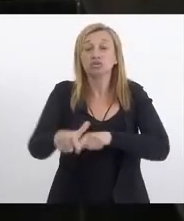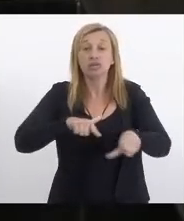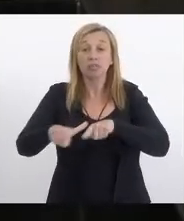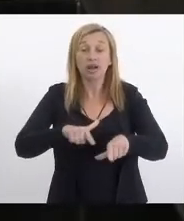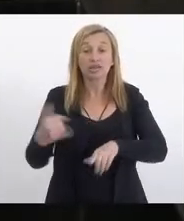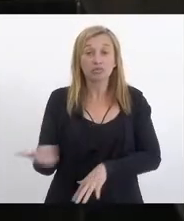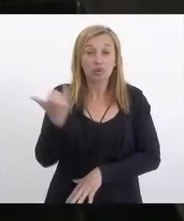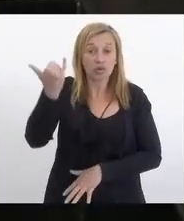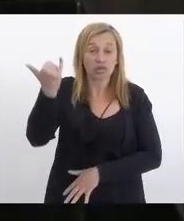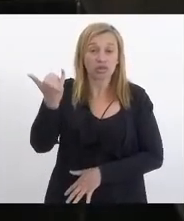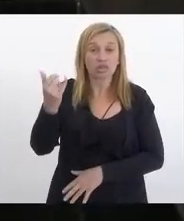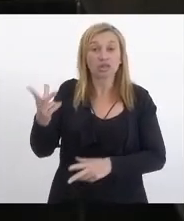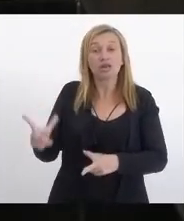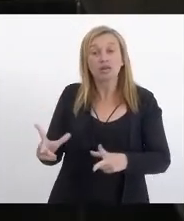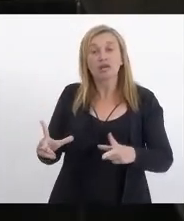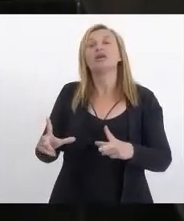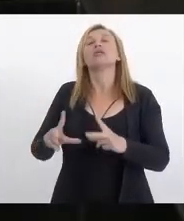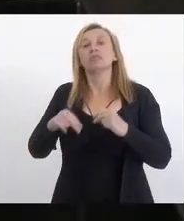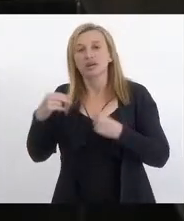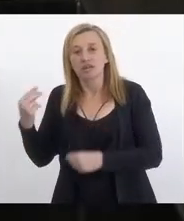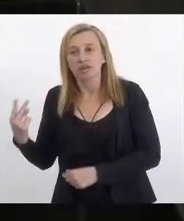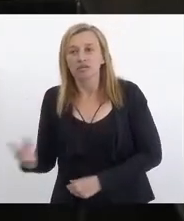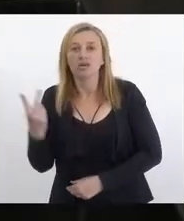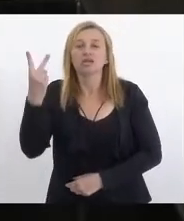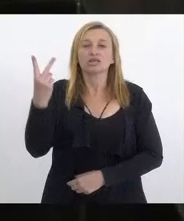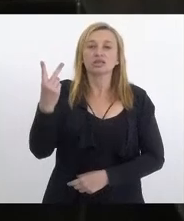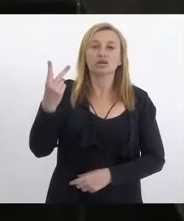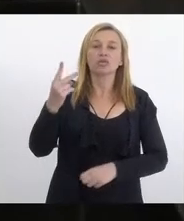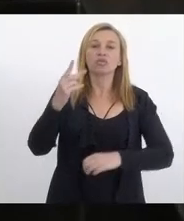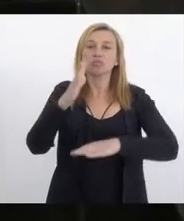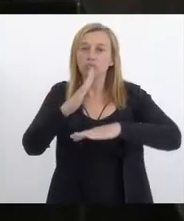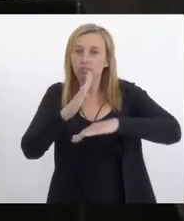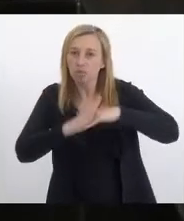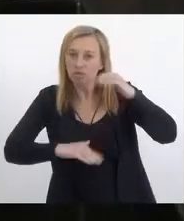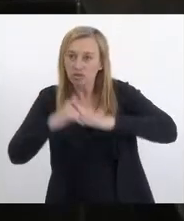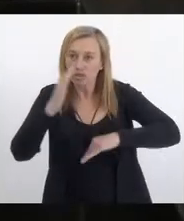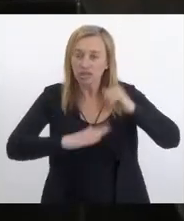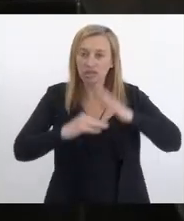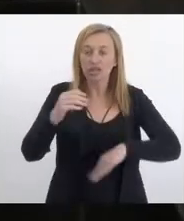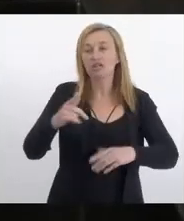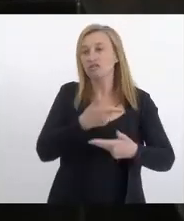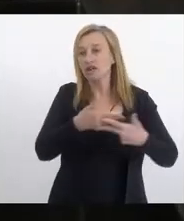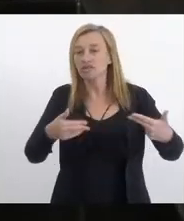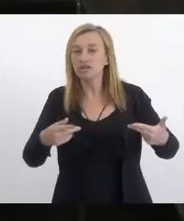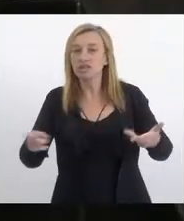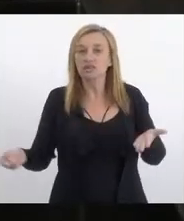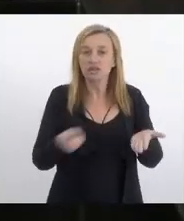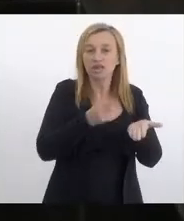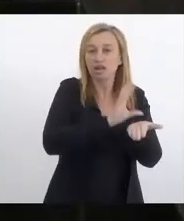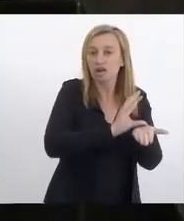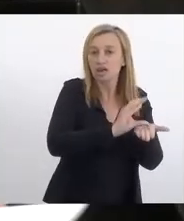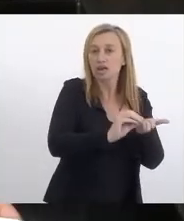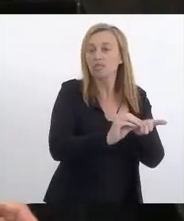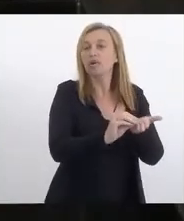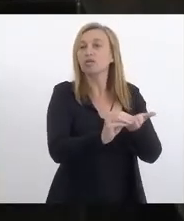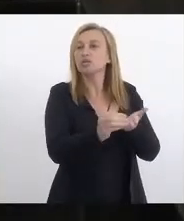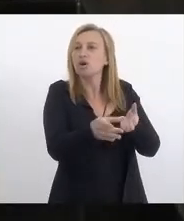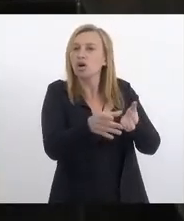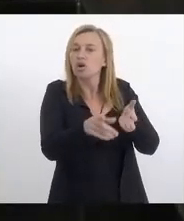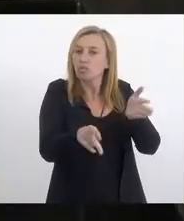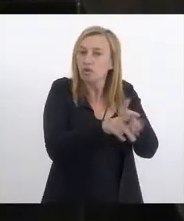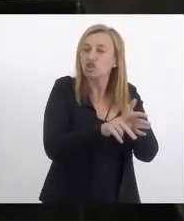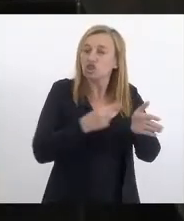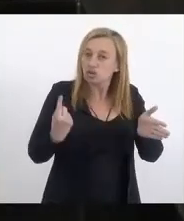importante. Merecem valorização, merecem profissionalização. Várias vezes vem à pauta aqui projetos desse teor, né? E